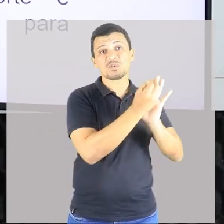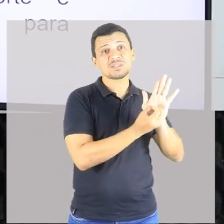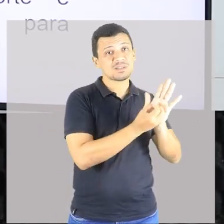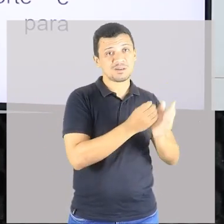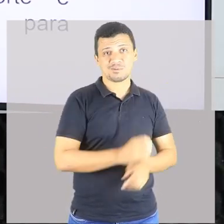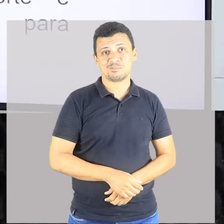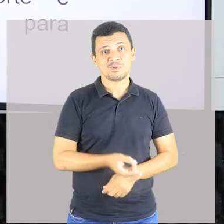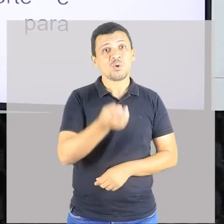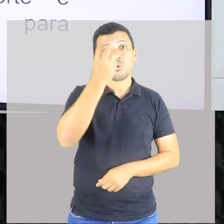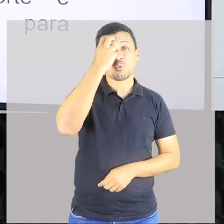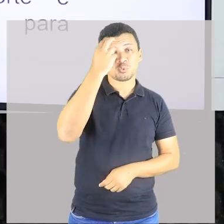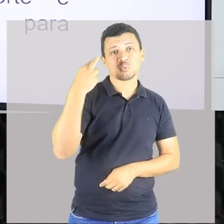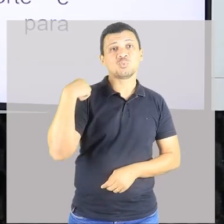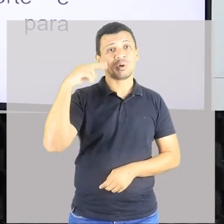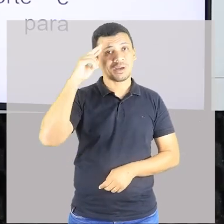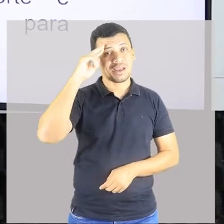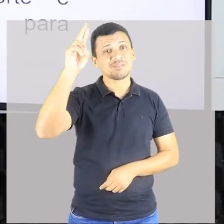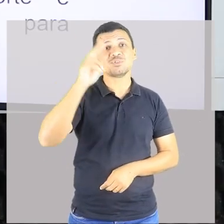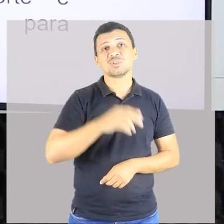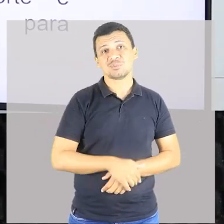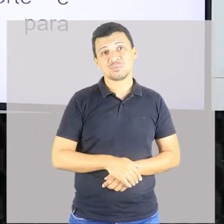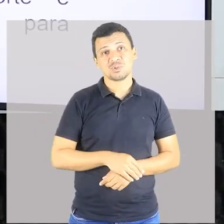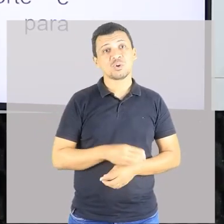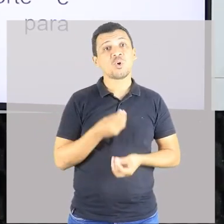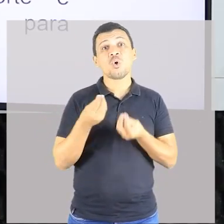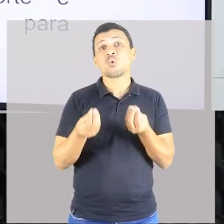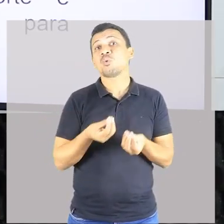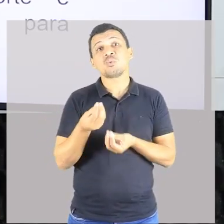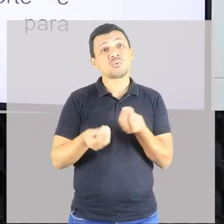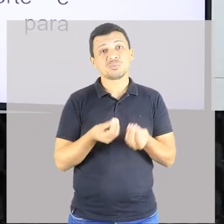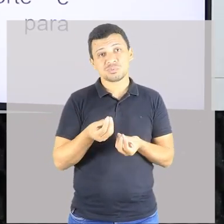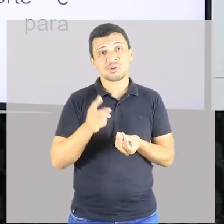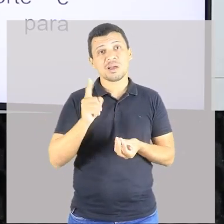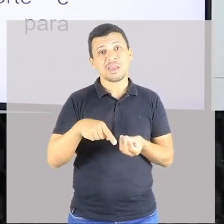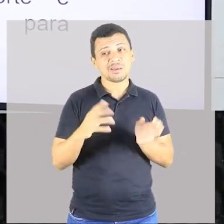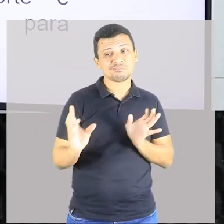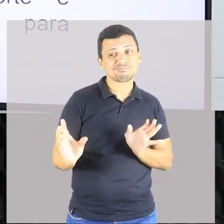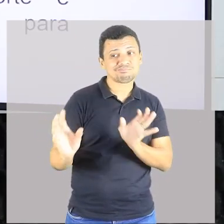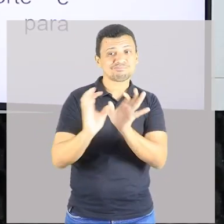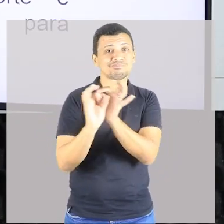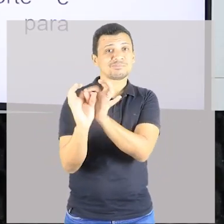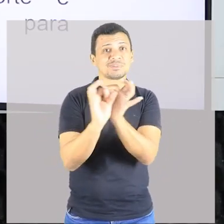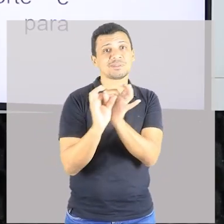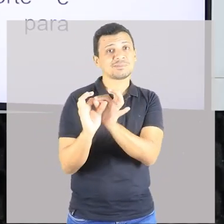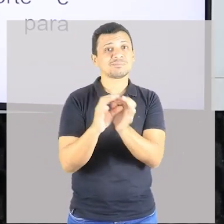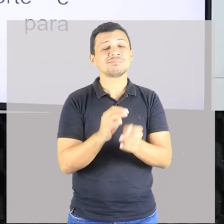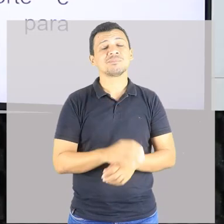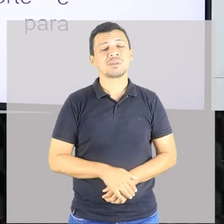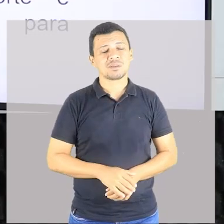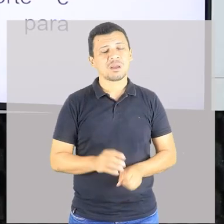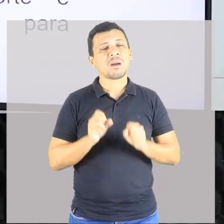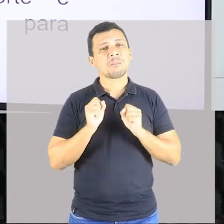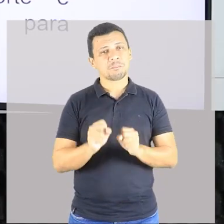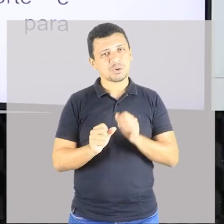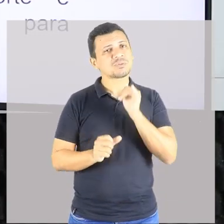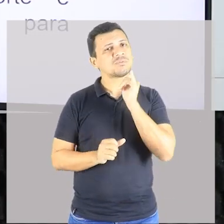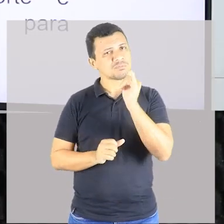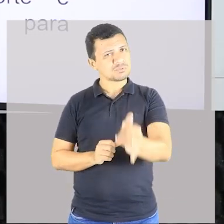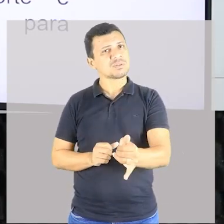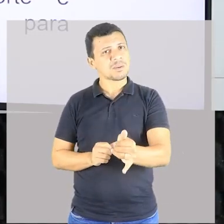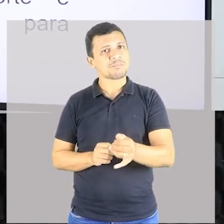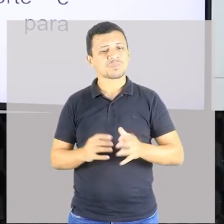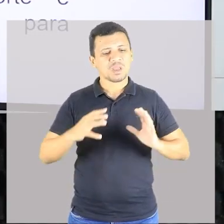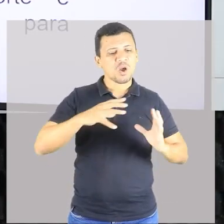culturais, a nossa religião matriz, todas elas são fruto deste processo de integração. Então, eu posso te afirmar que o processo